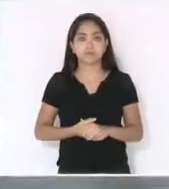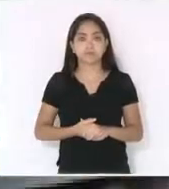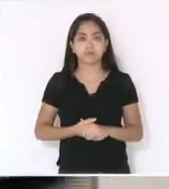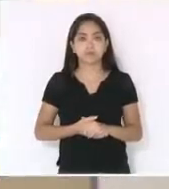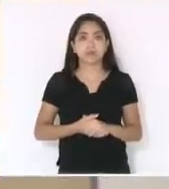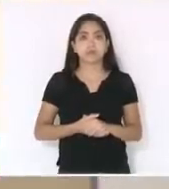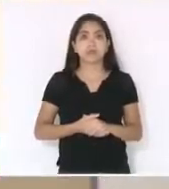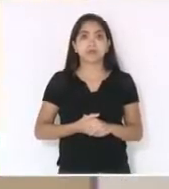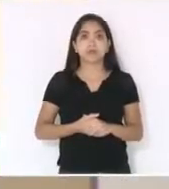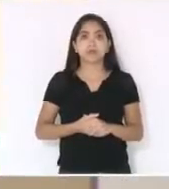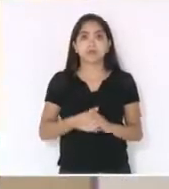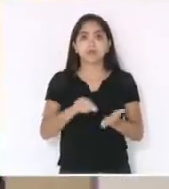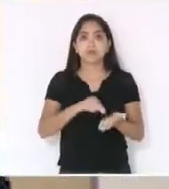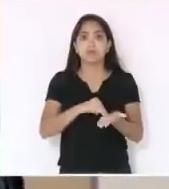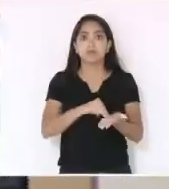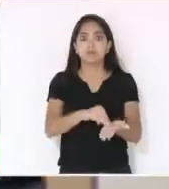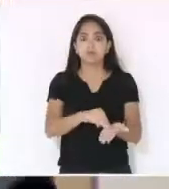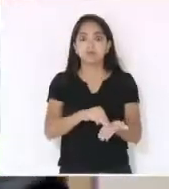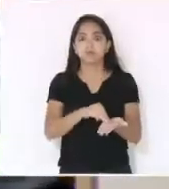Moção 70...